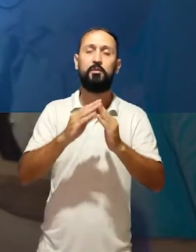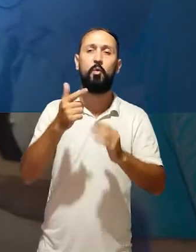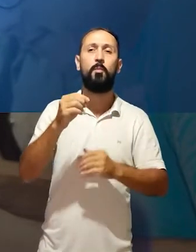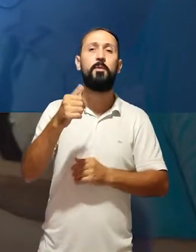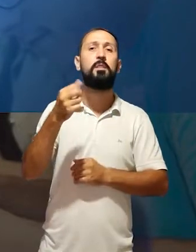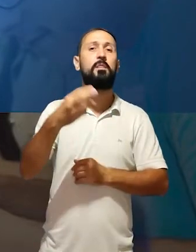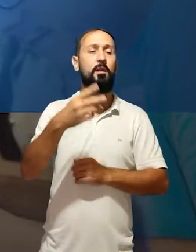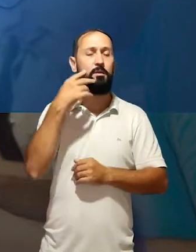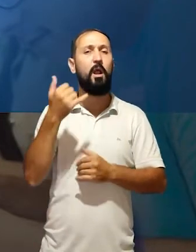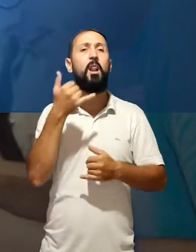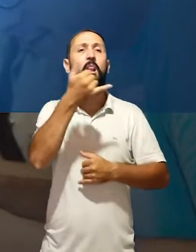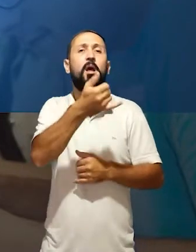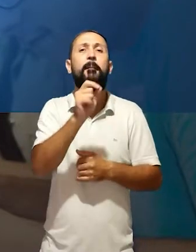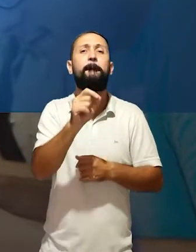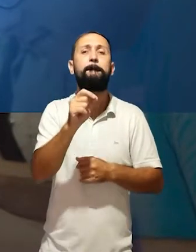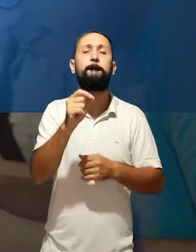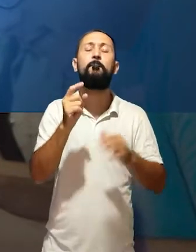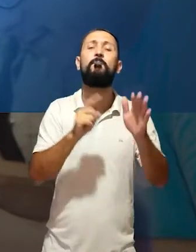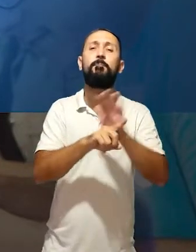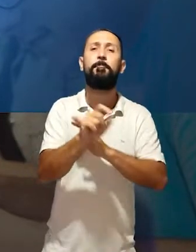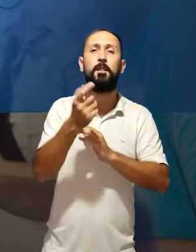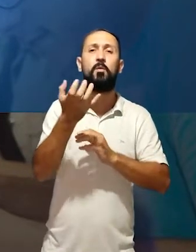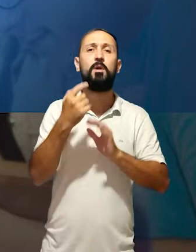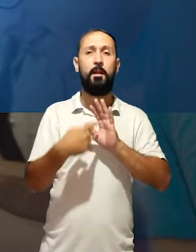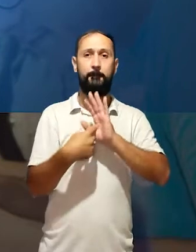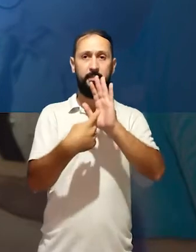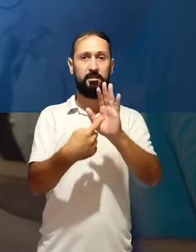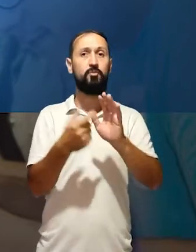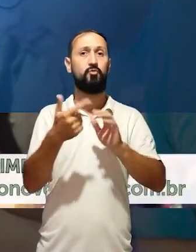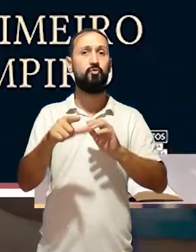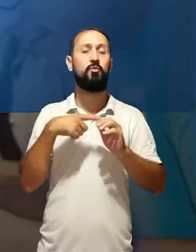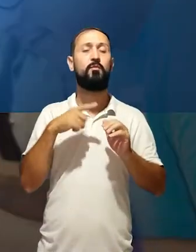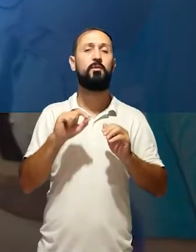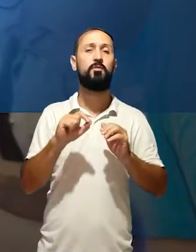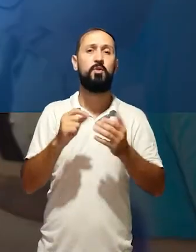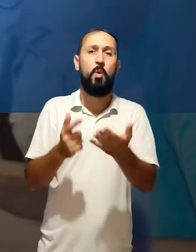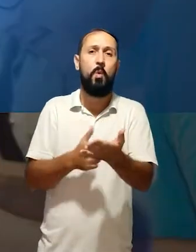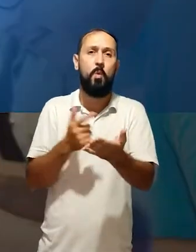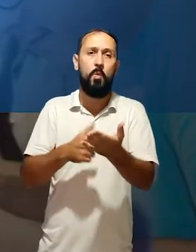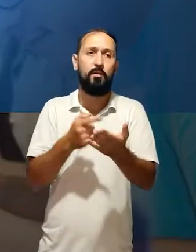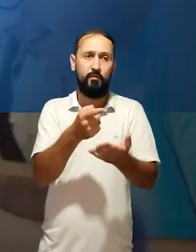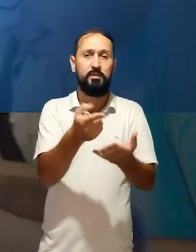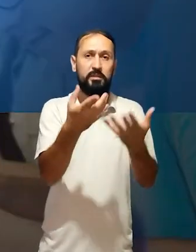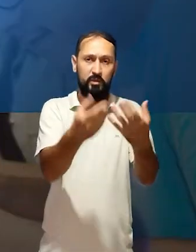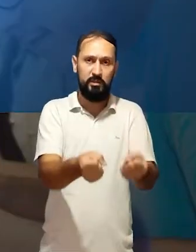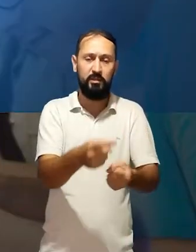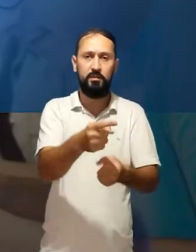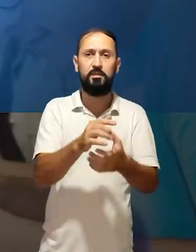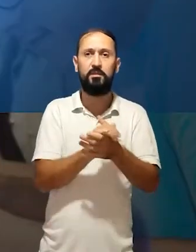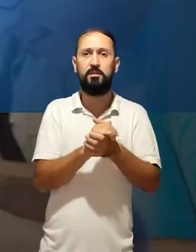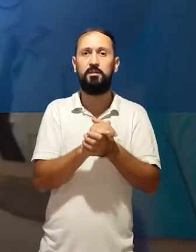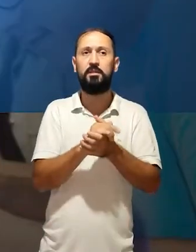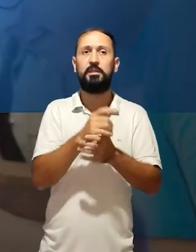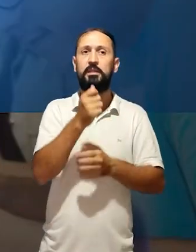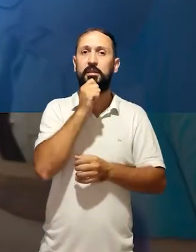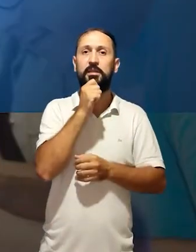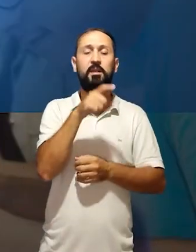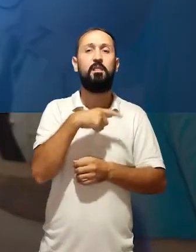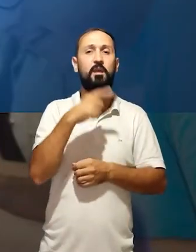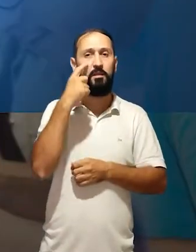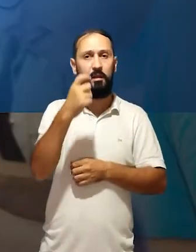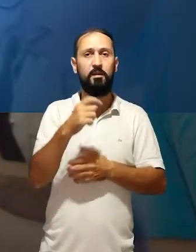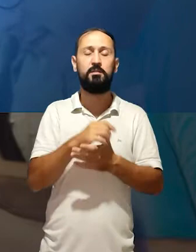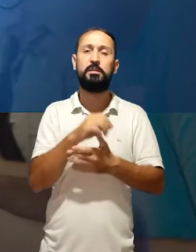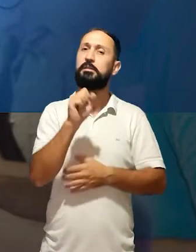em 2013. Eu liguei para Novo Século, me reapresentei, dizendo que tinha um livro que havia sido aceito por eles, eles